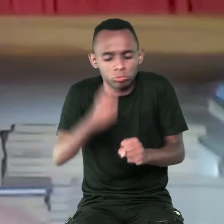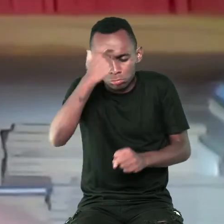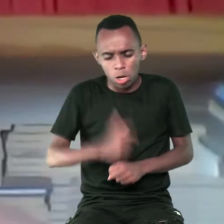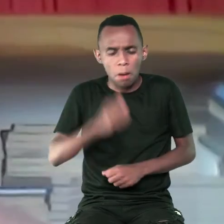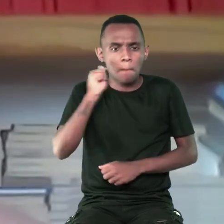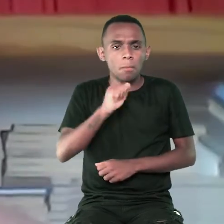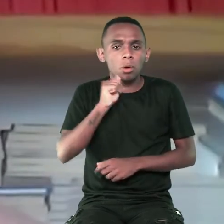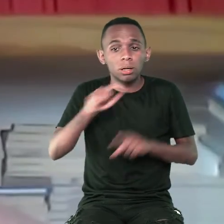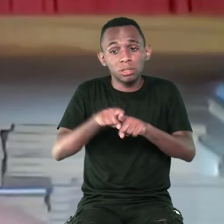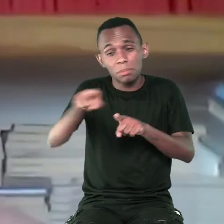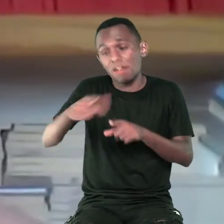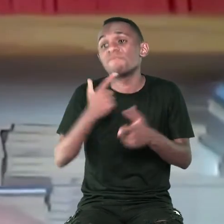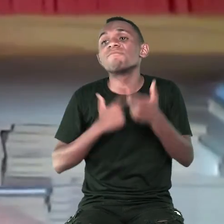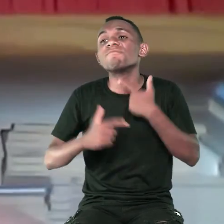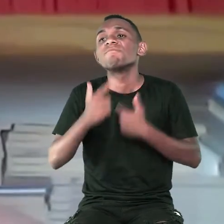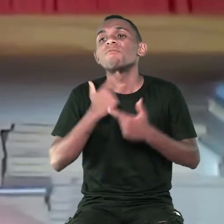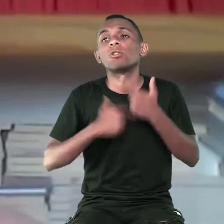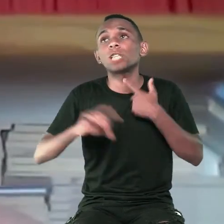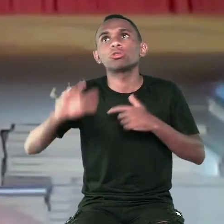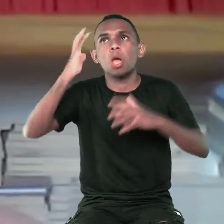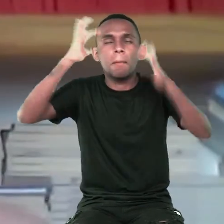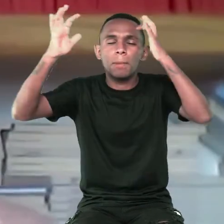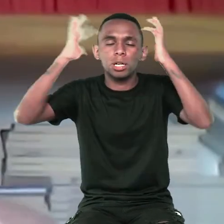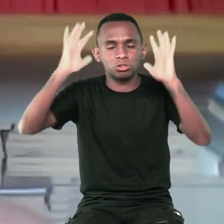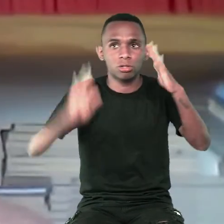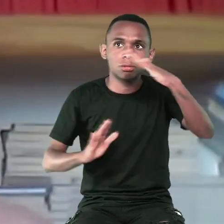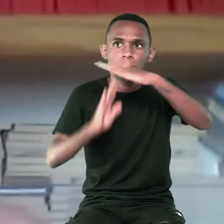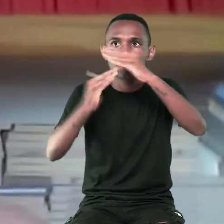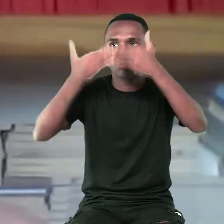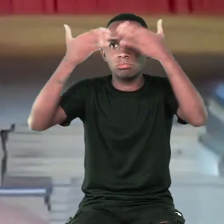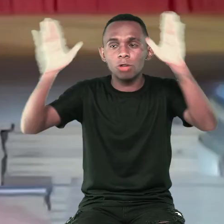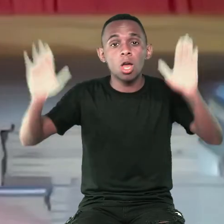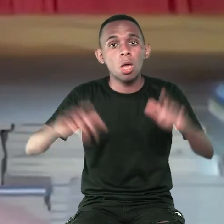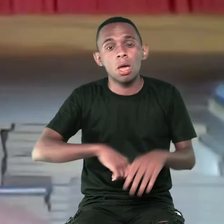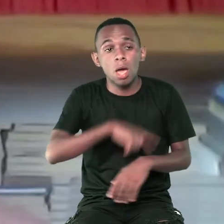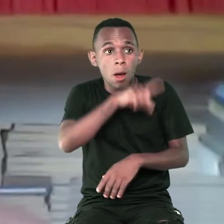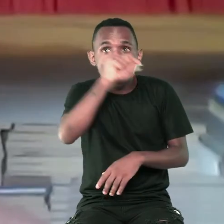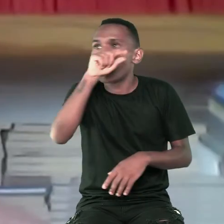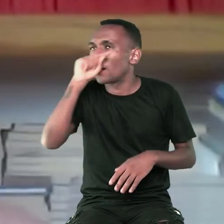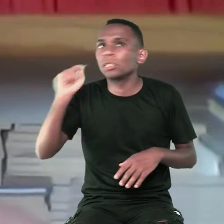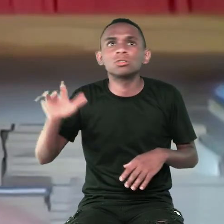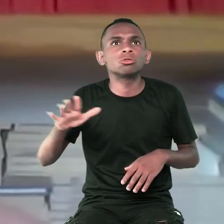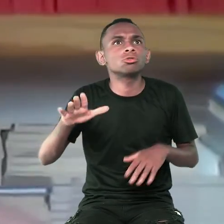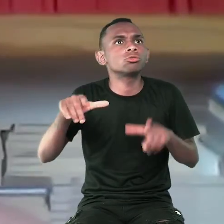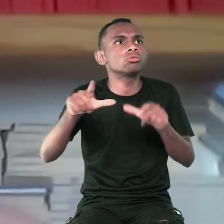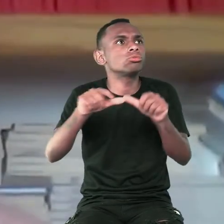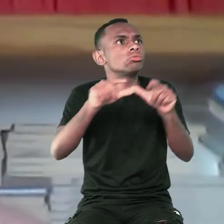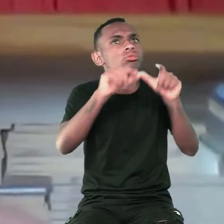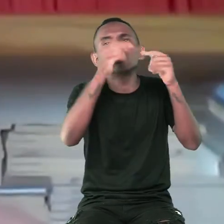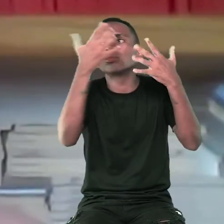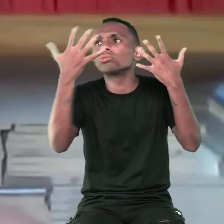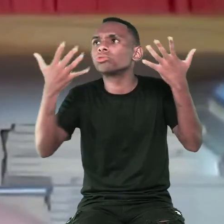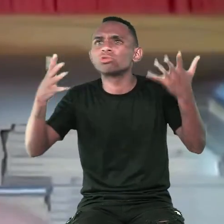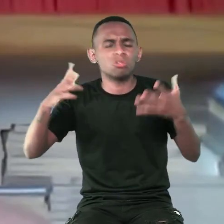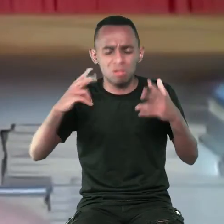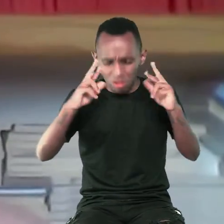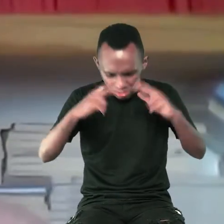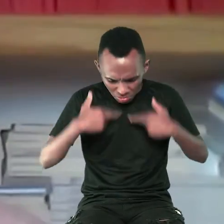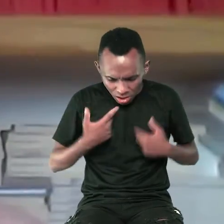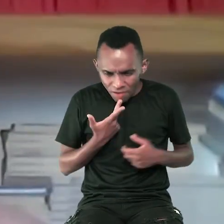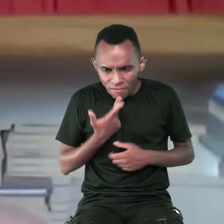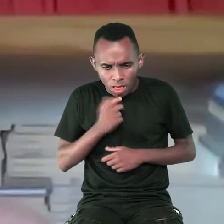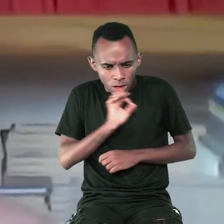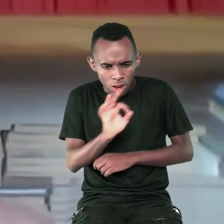e satisfazer os desejos além do seu imaginário. Os pássaros eram raros por ali. Eles jamais diriam: não faça isso, não